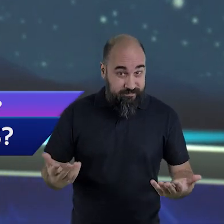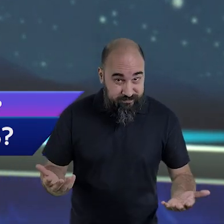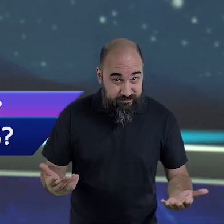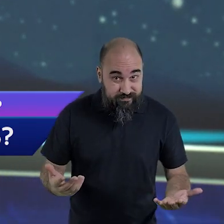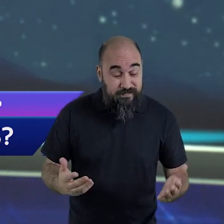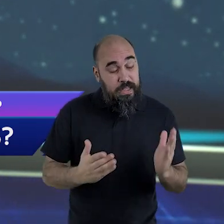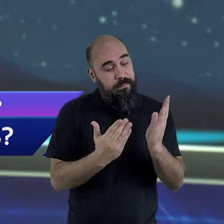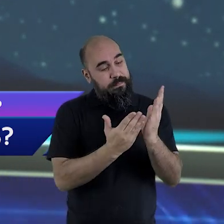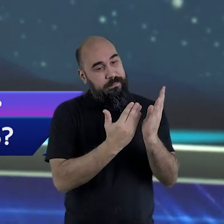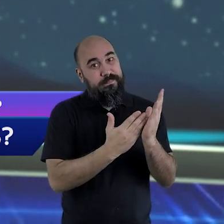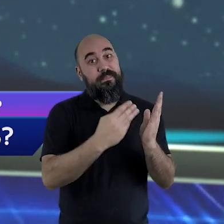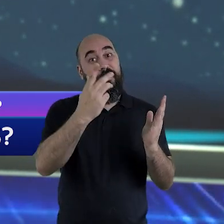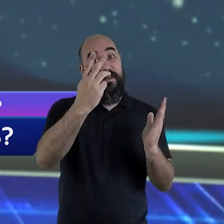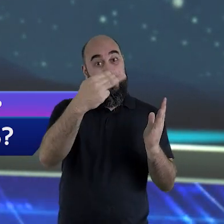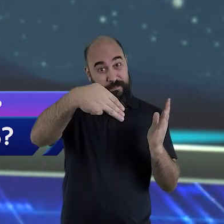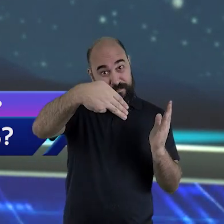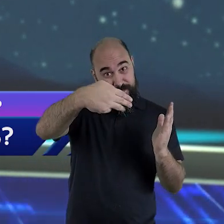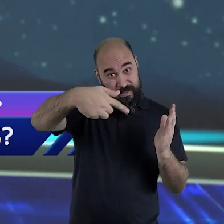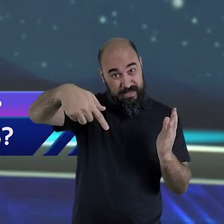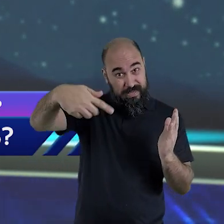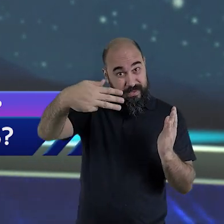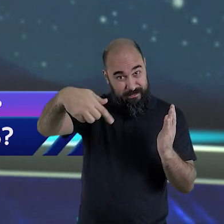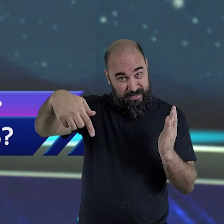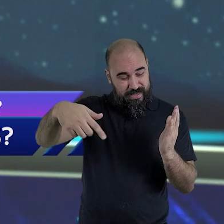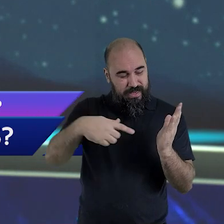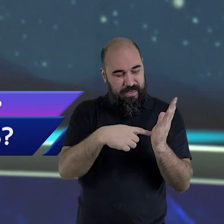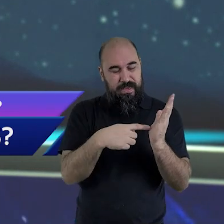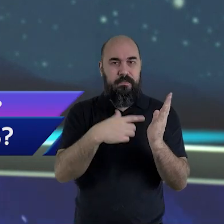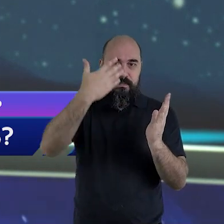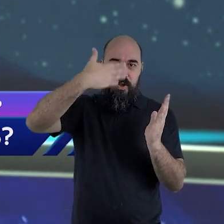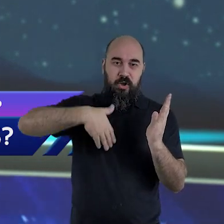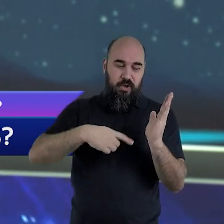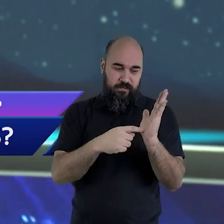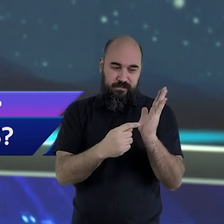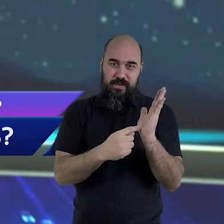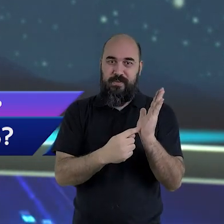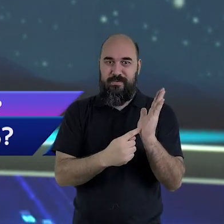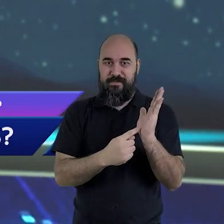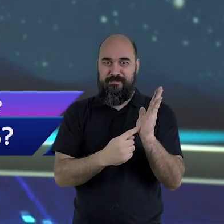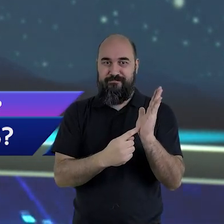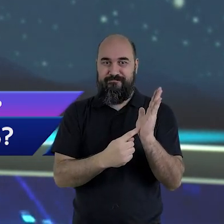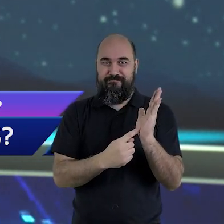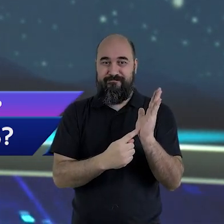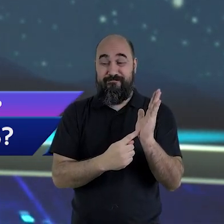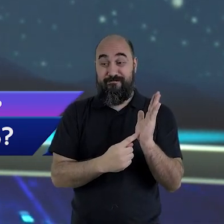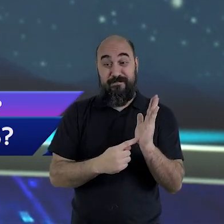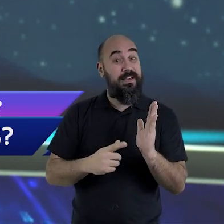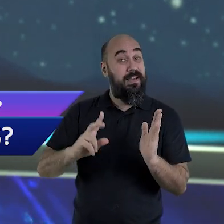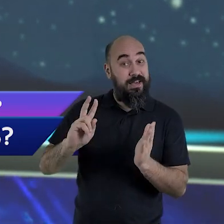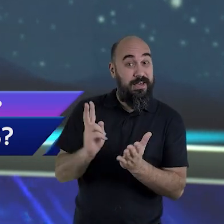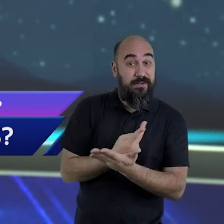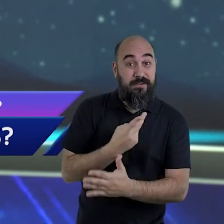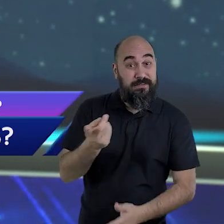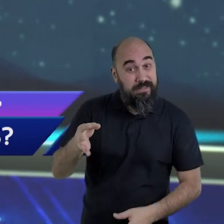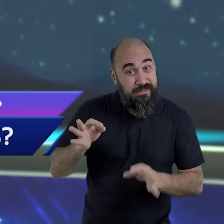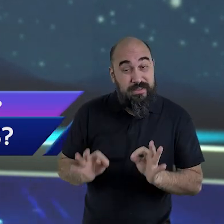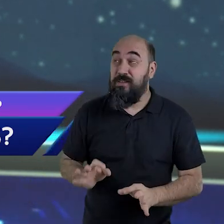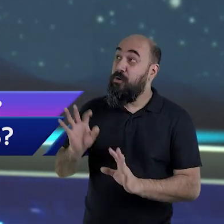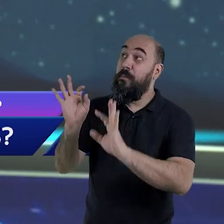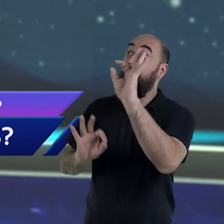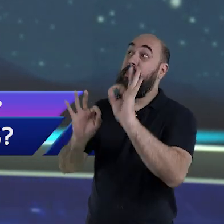cumpre exatamente aquilo que Deus antecipou, porque os planos de Deus sempre